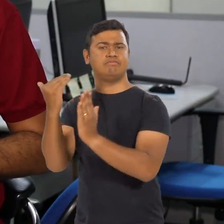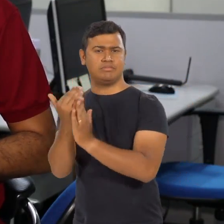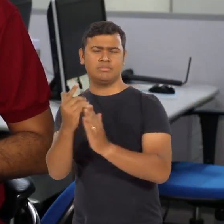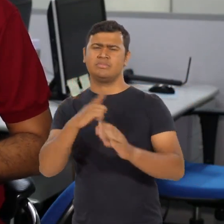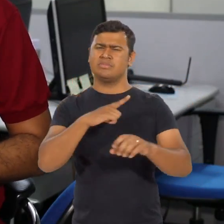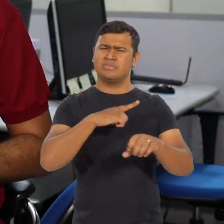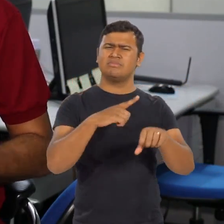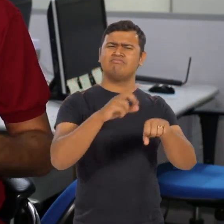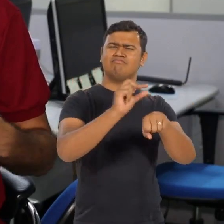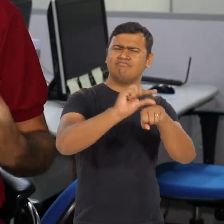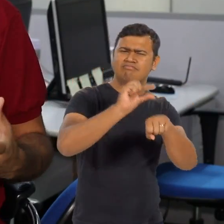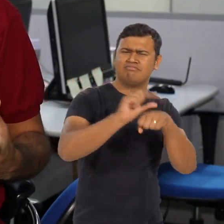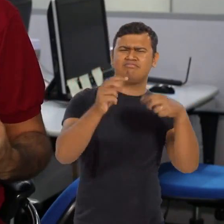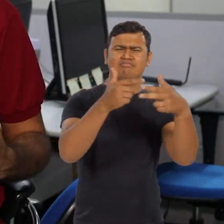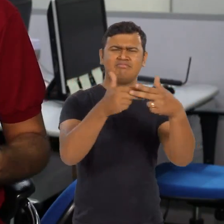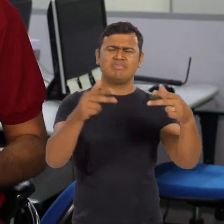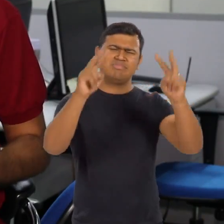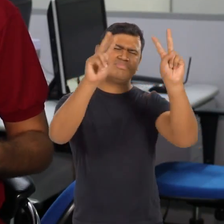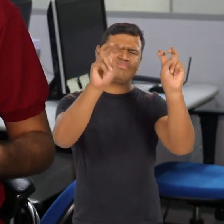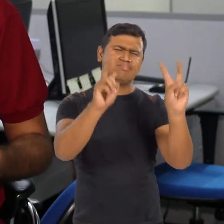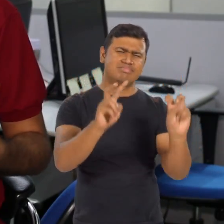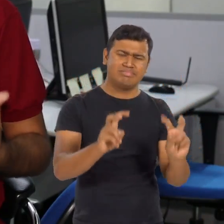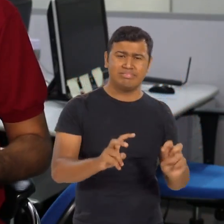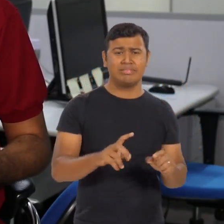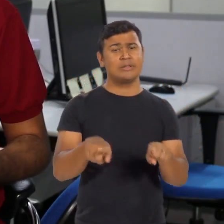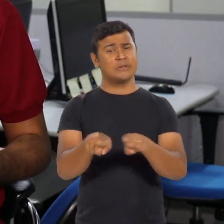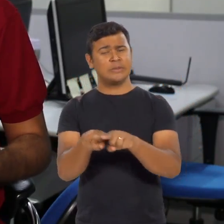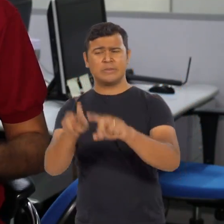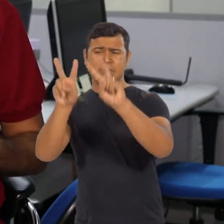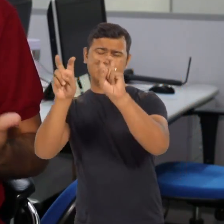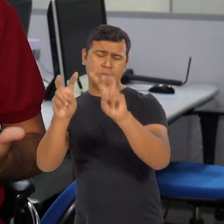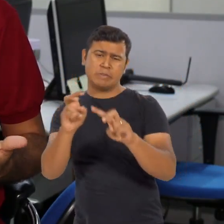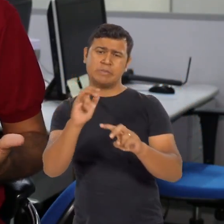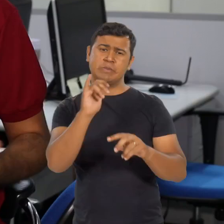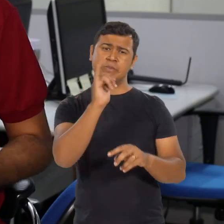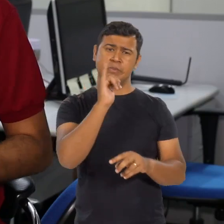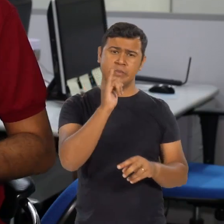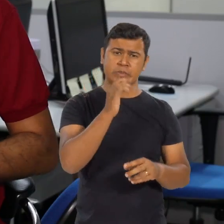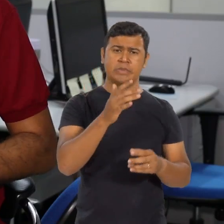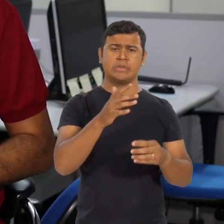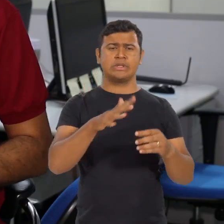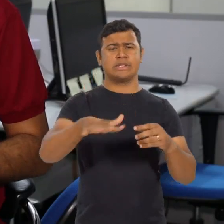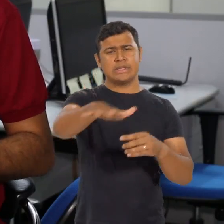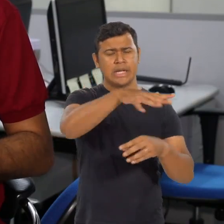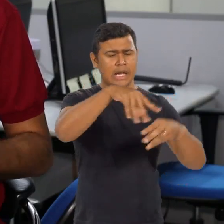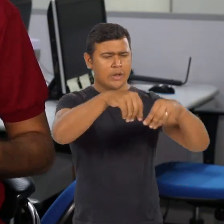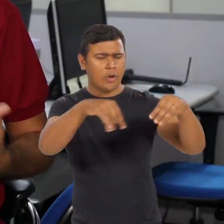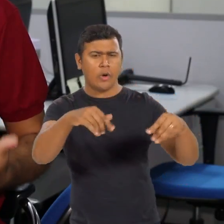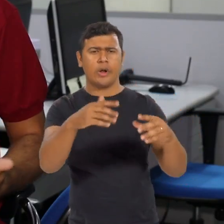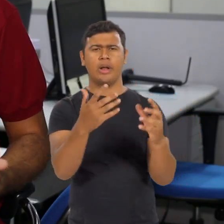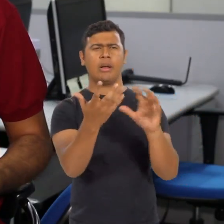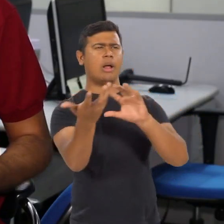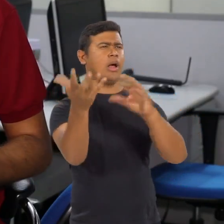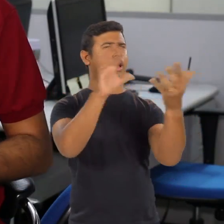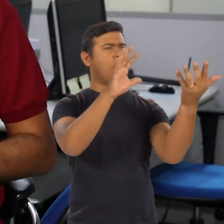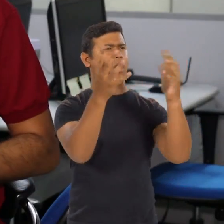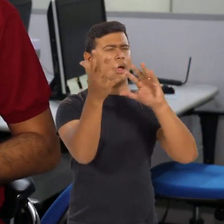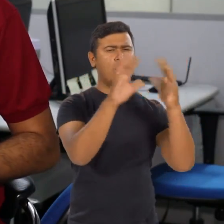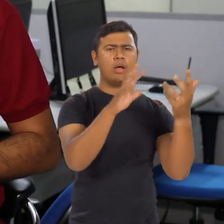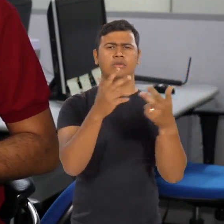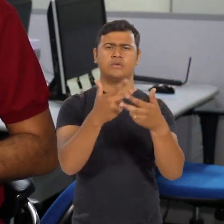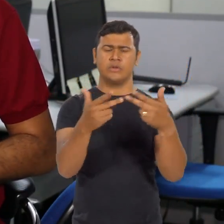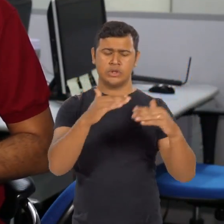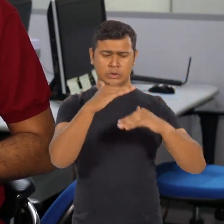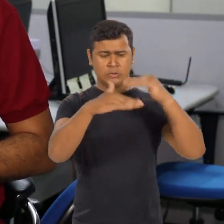três minicursos de assuntos diversos sobre a temática geral que entre outros assuntos vai abordar e territorialidades mudanças